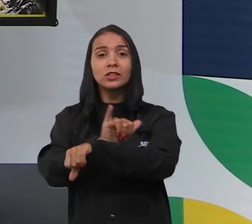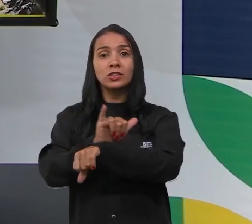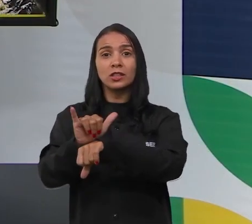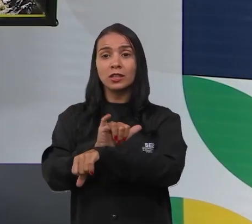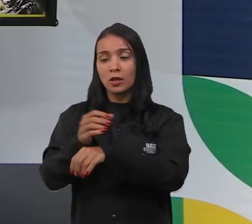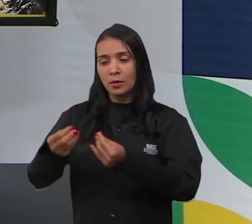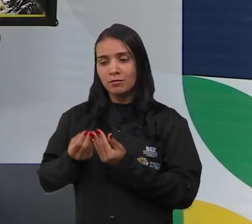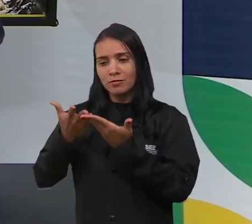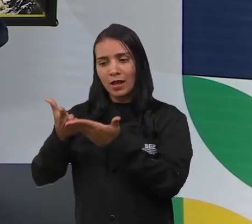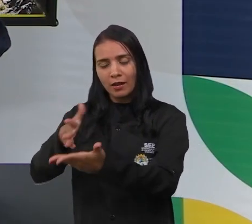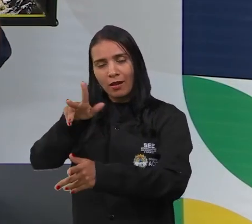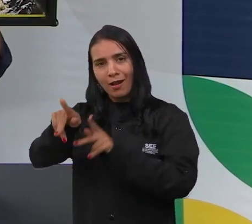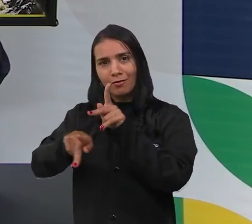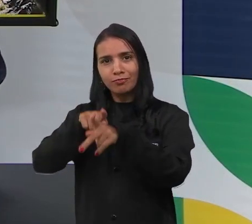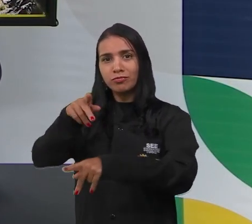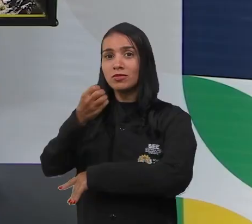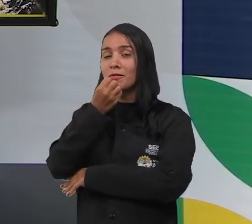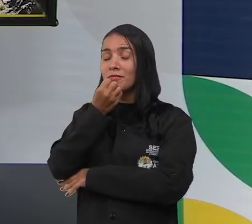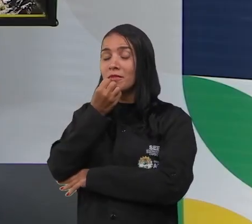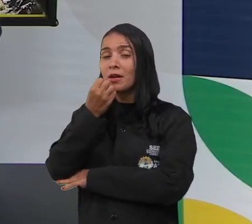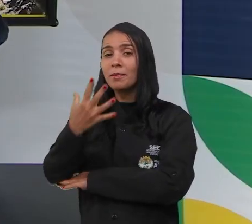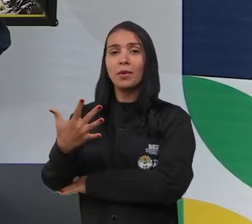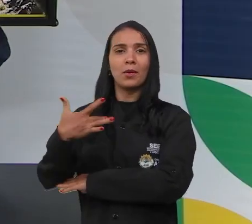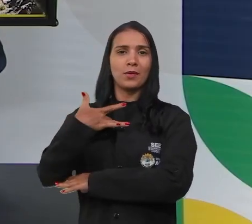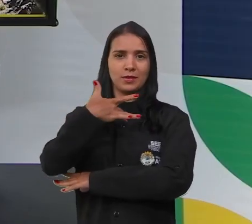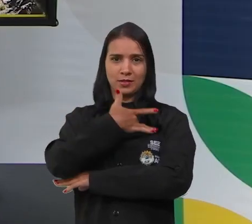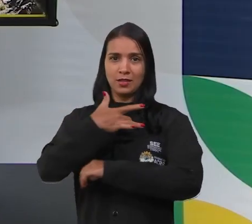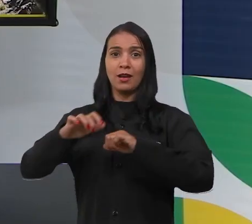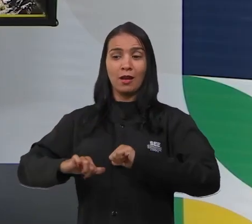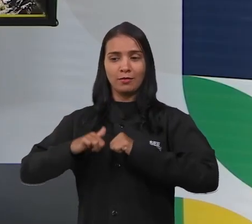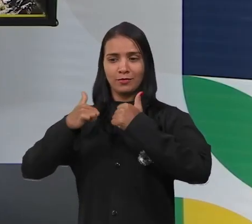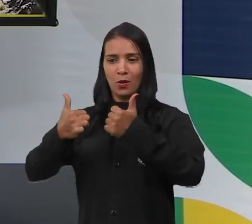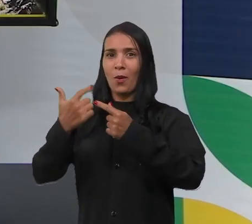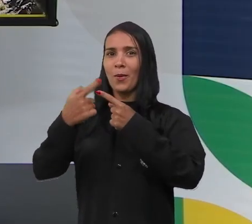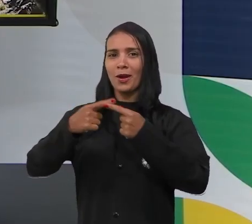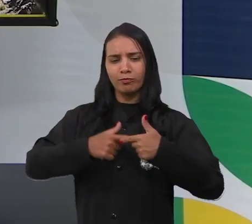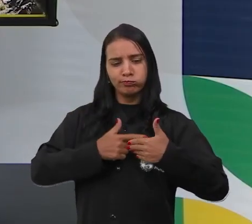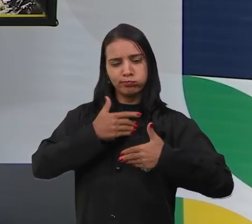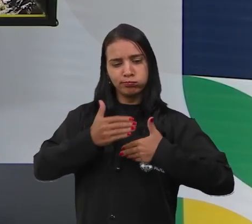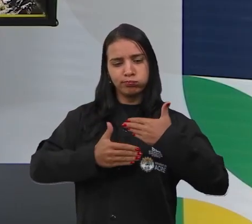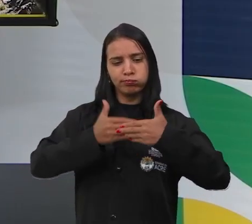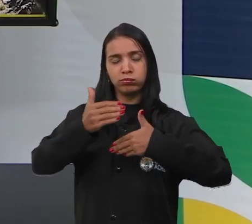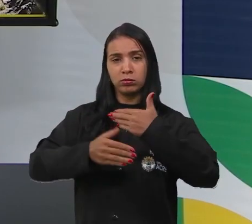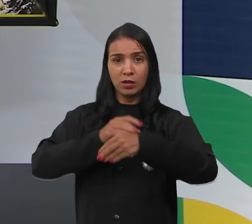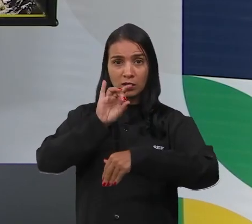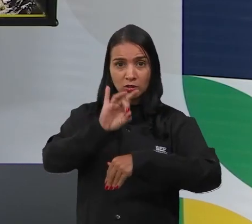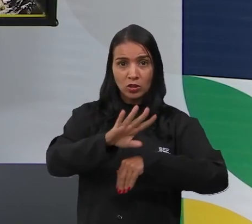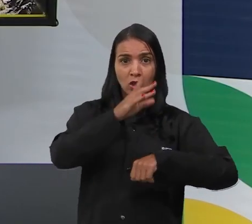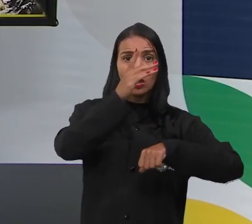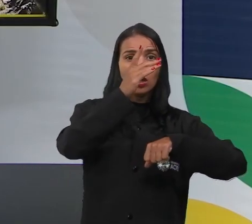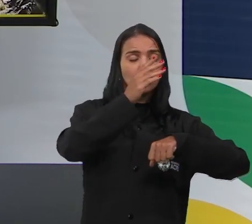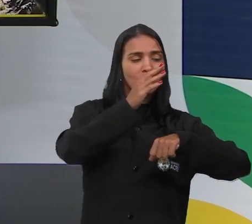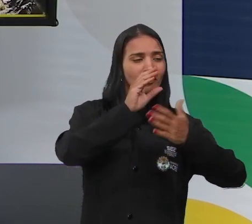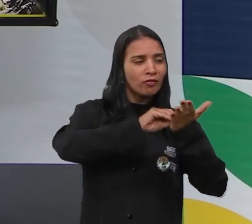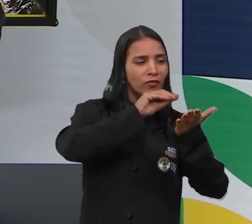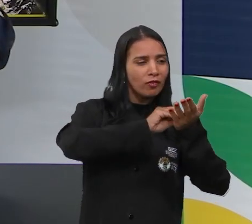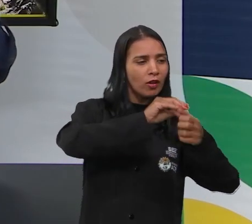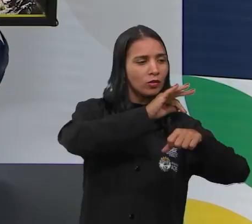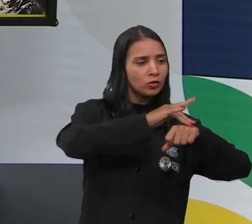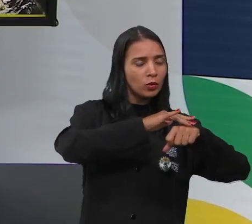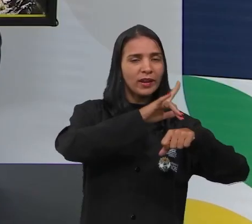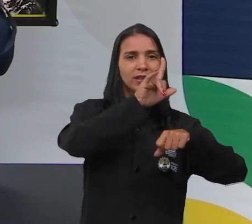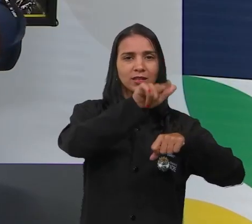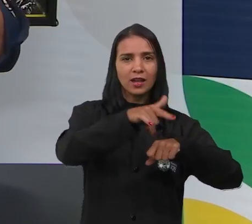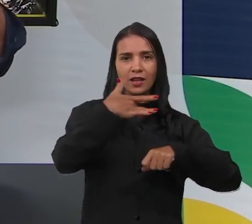ser. Bem-estar é um processo mais amplo, porque saúde não é apenas a ausência de doença. É